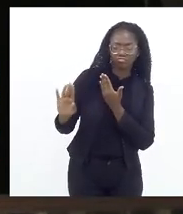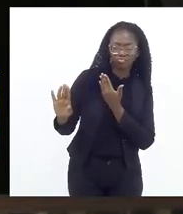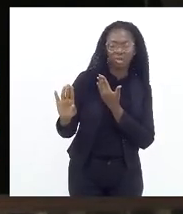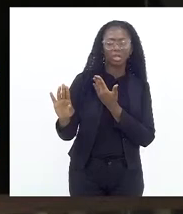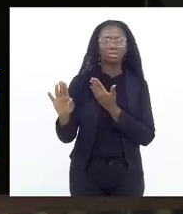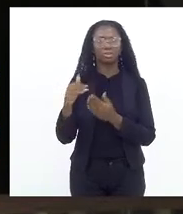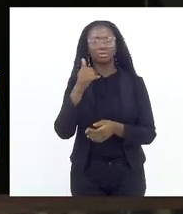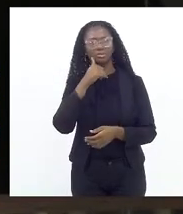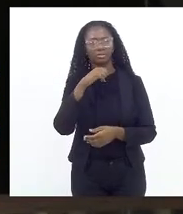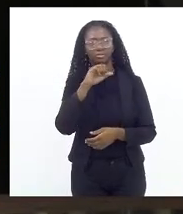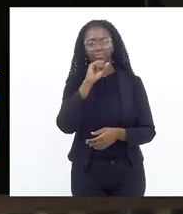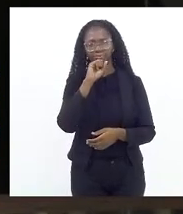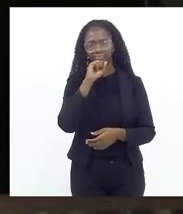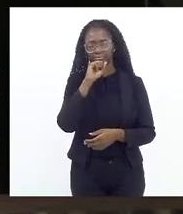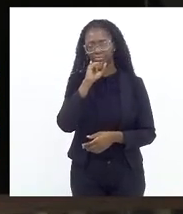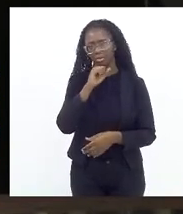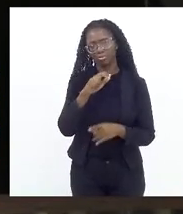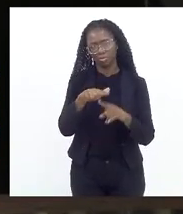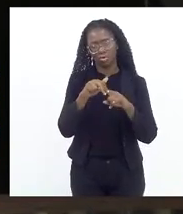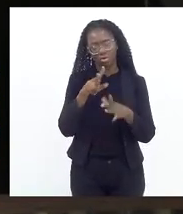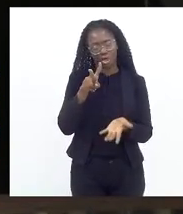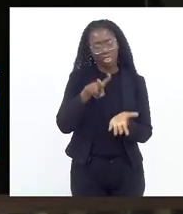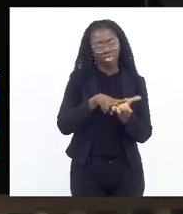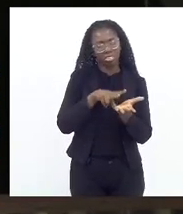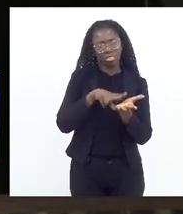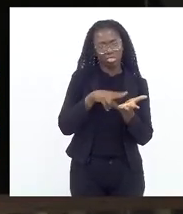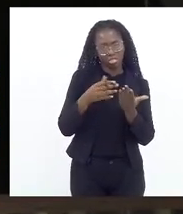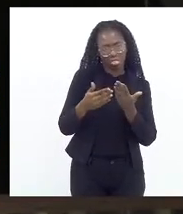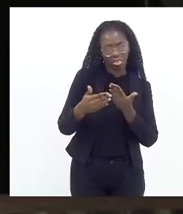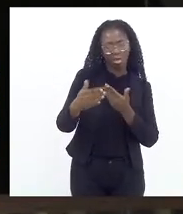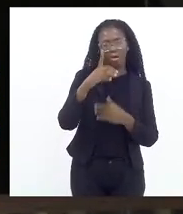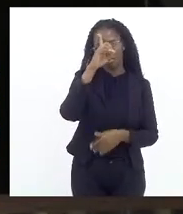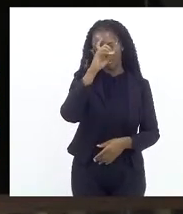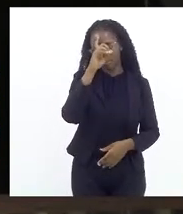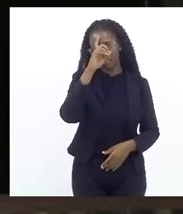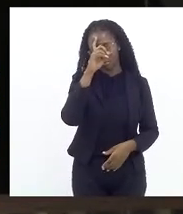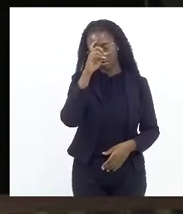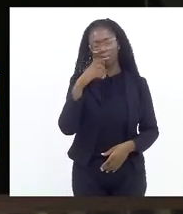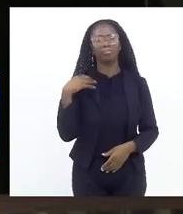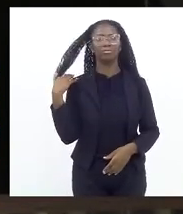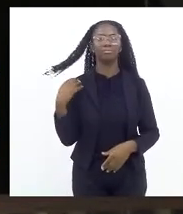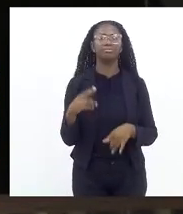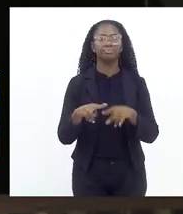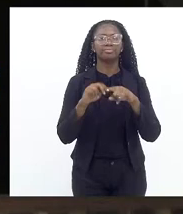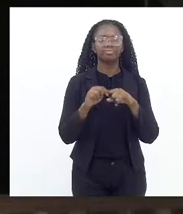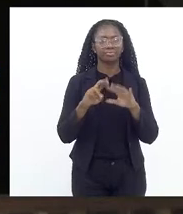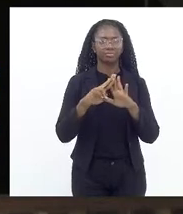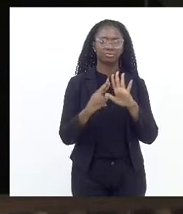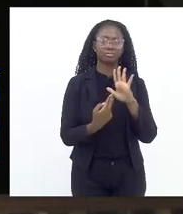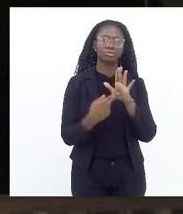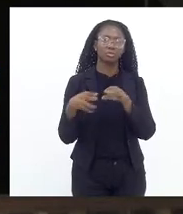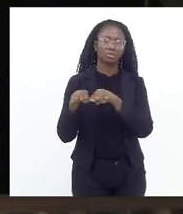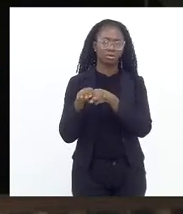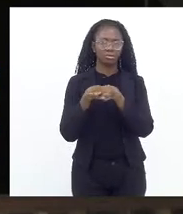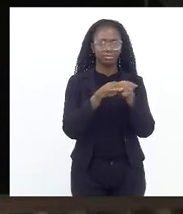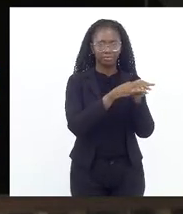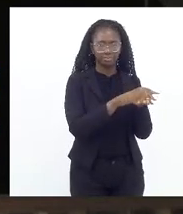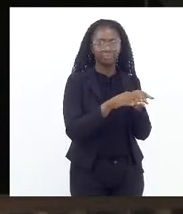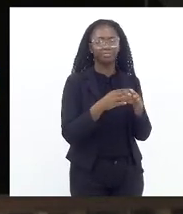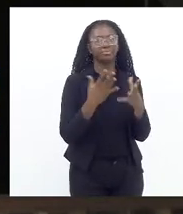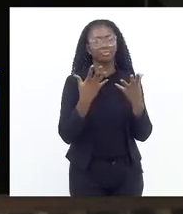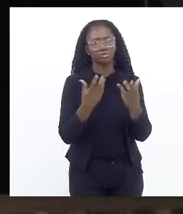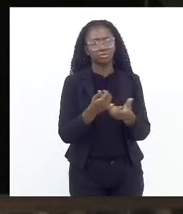materna durante a hospitalização, por meio do protocolo operacional padrão e recebimento de